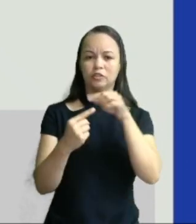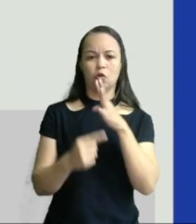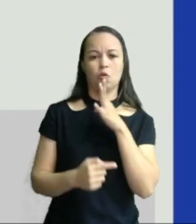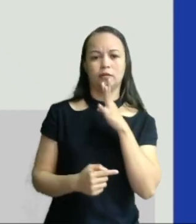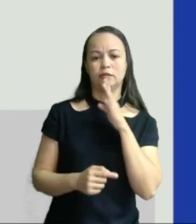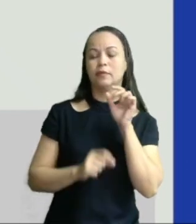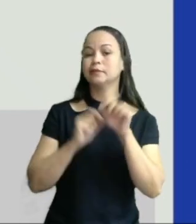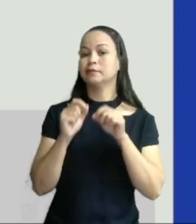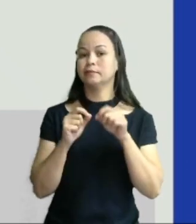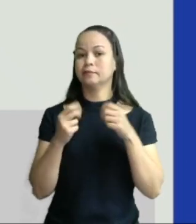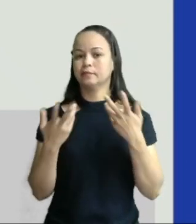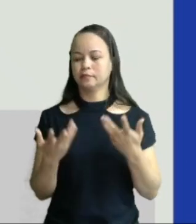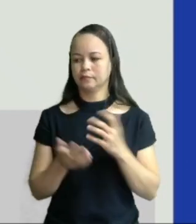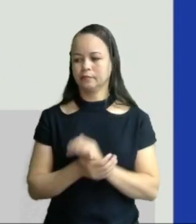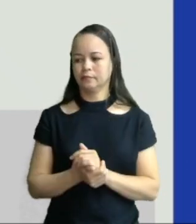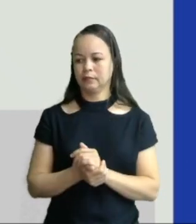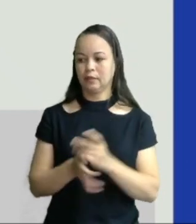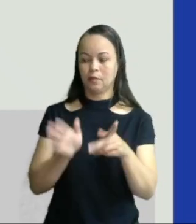é